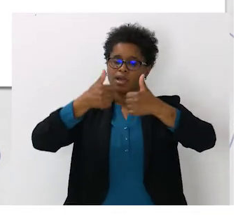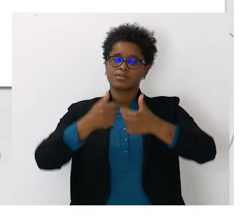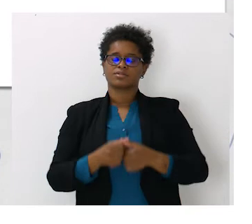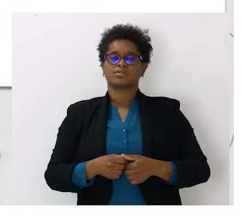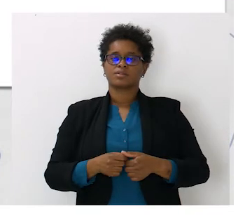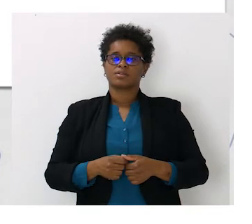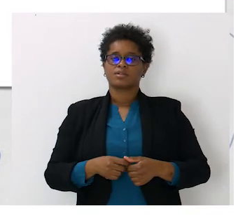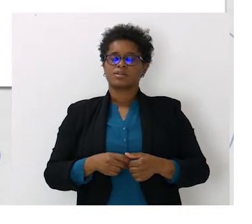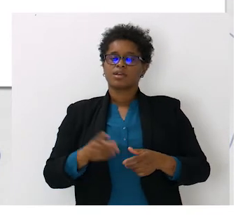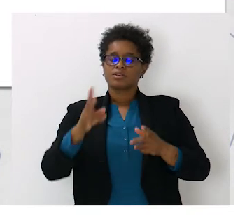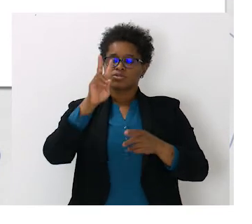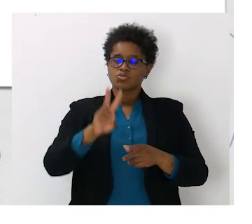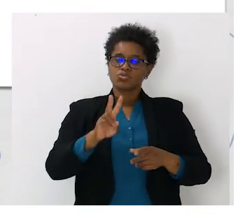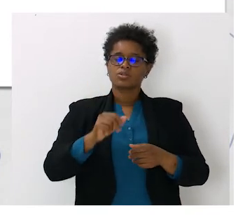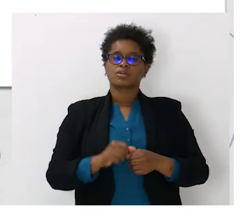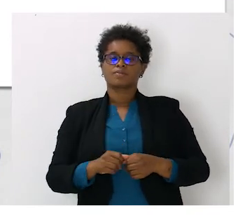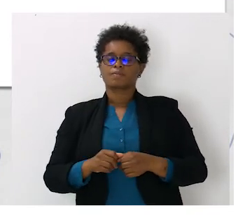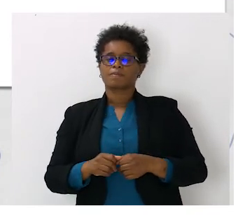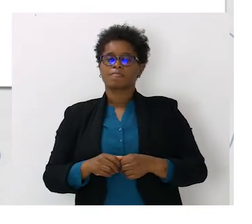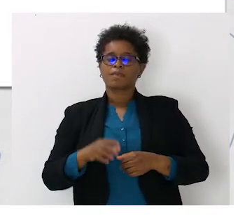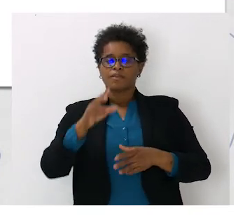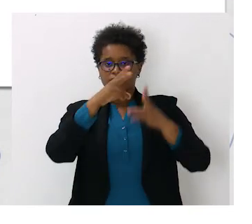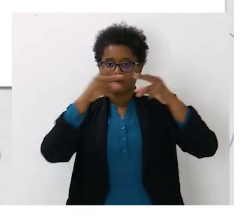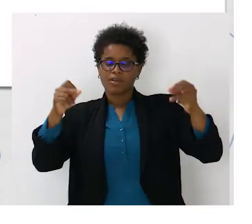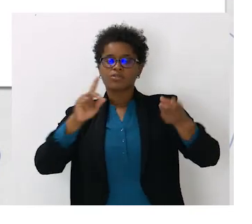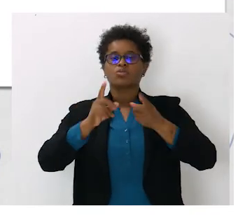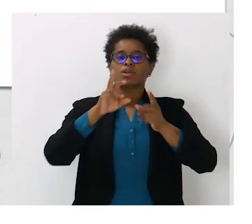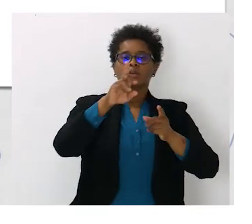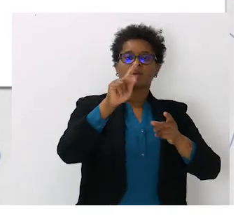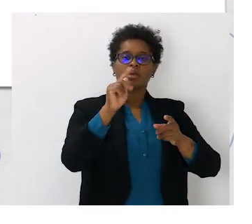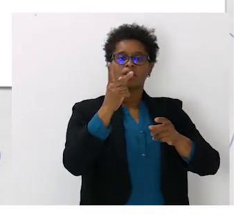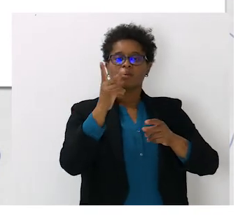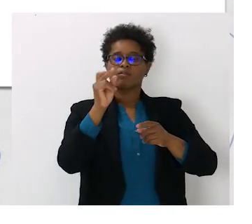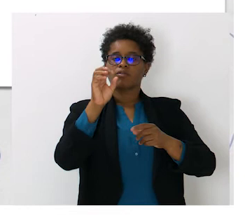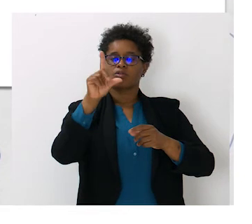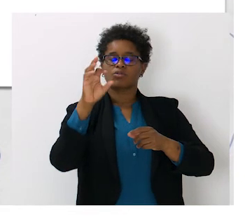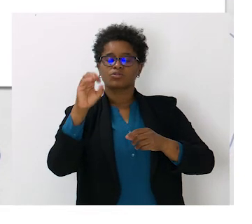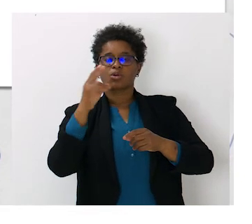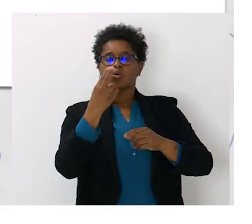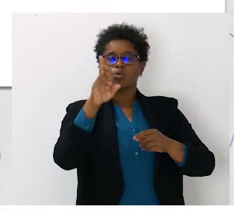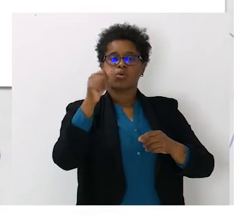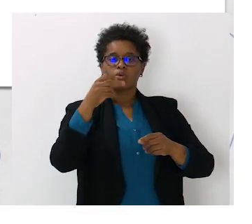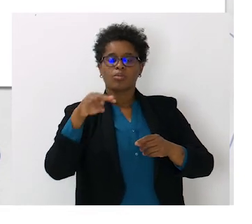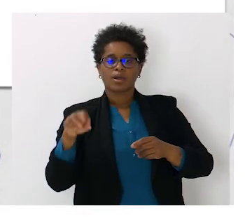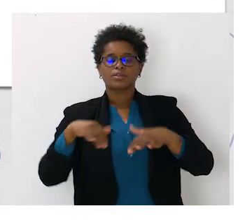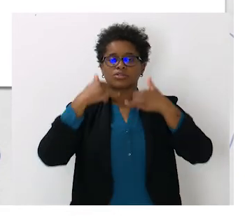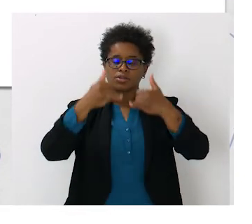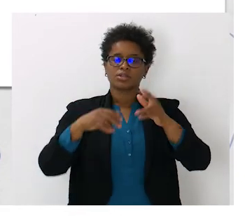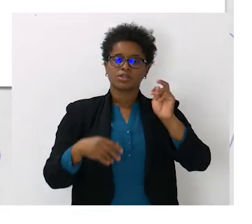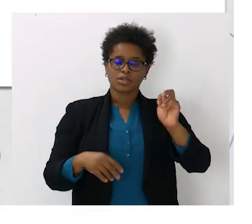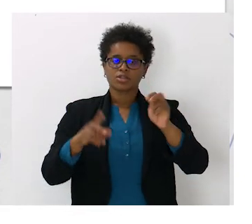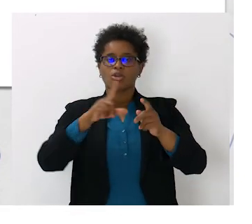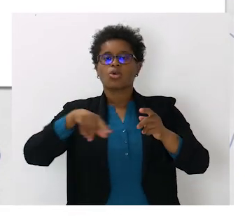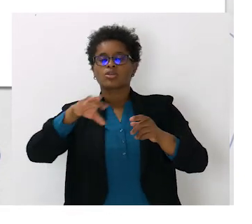cidades? A segunda, define revolução urbana. A seguir, localizar